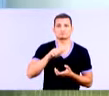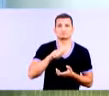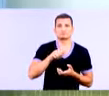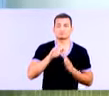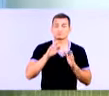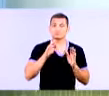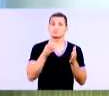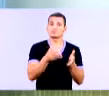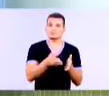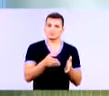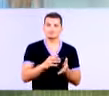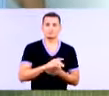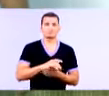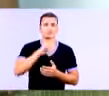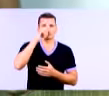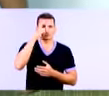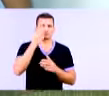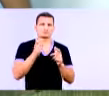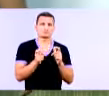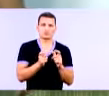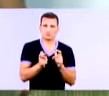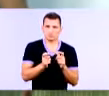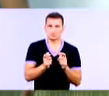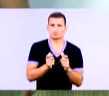para criação de jogos e para